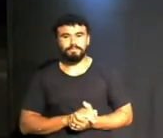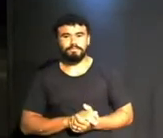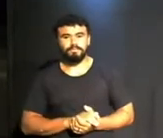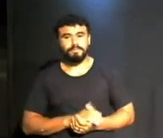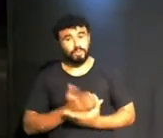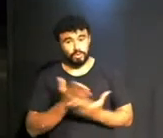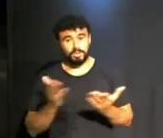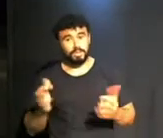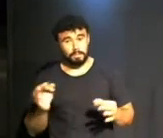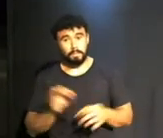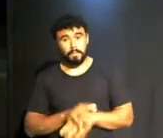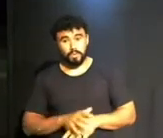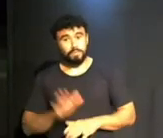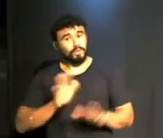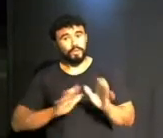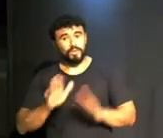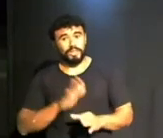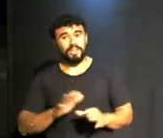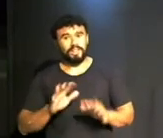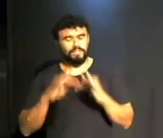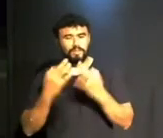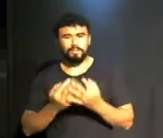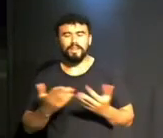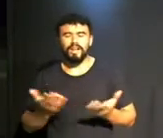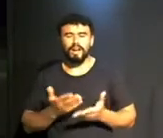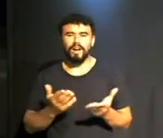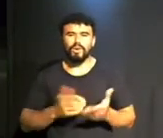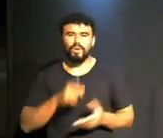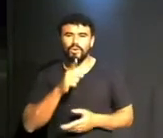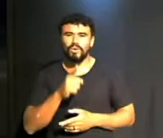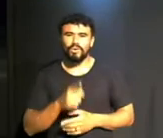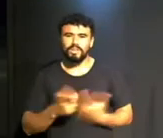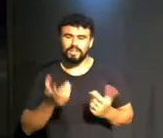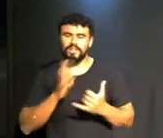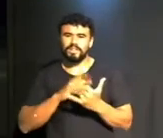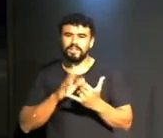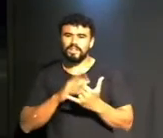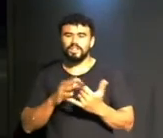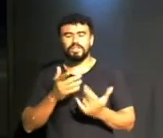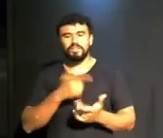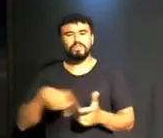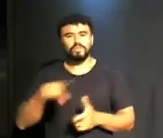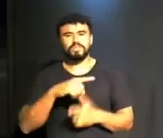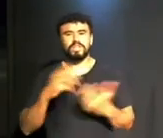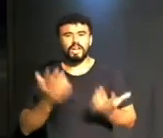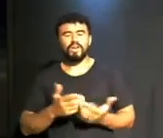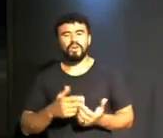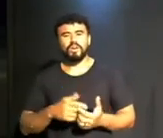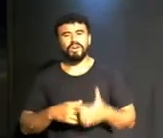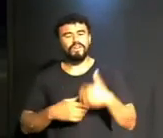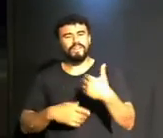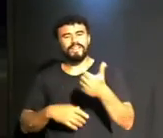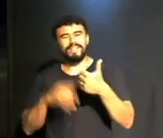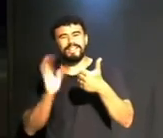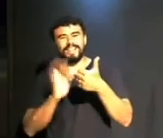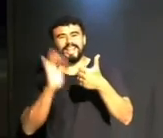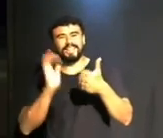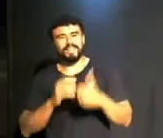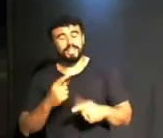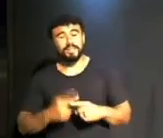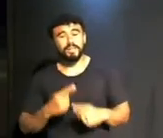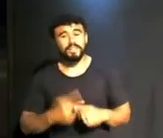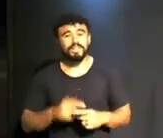você tá pronto para cuidar da família você tá sendo abençoado inclusive através desse YouTube Que tal você agora dá um like aí nesse vídeo